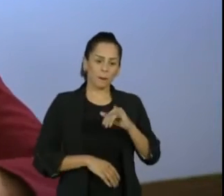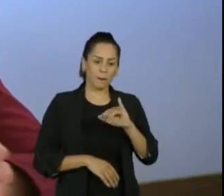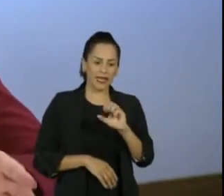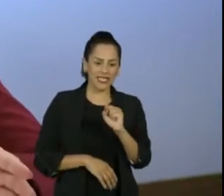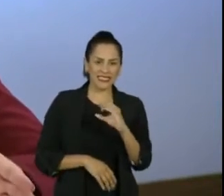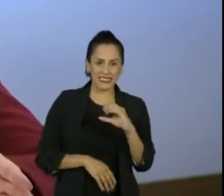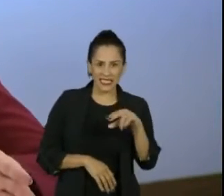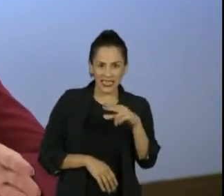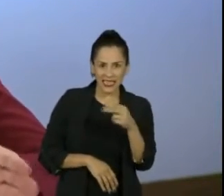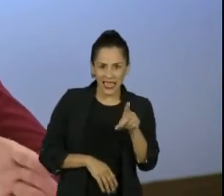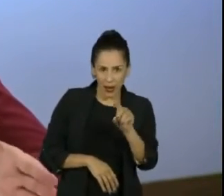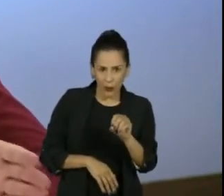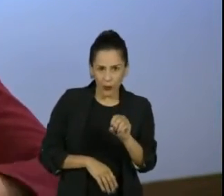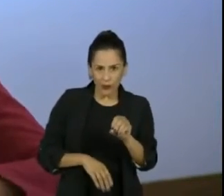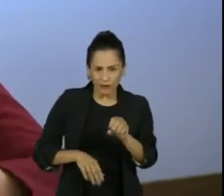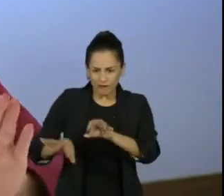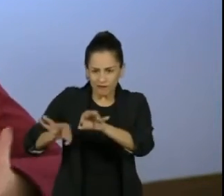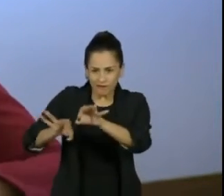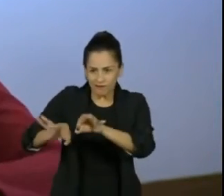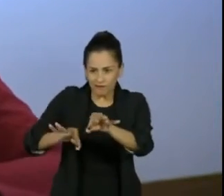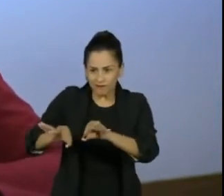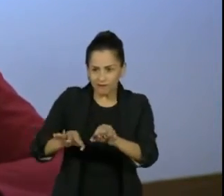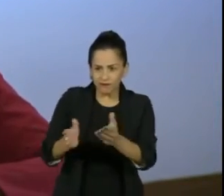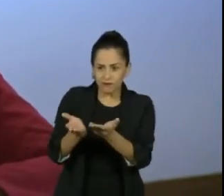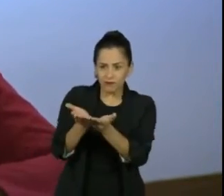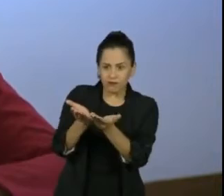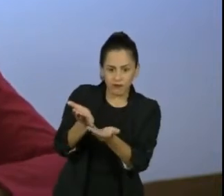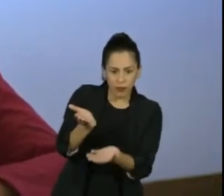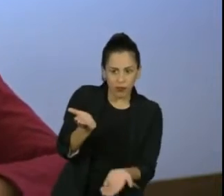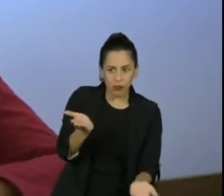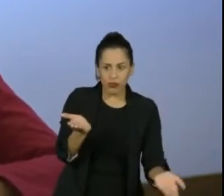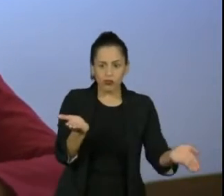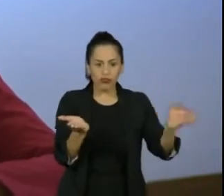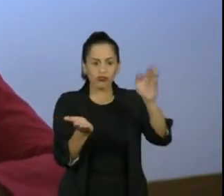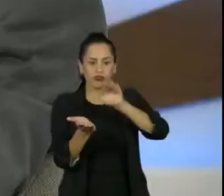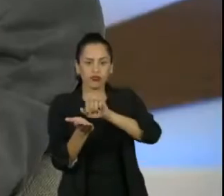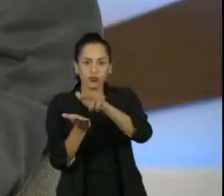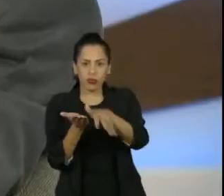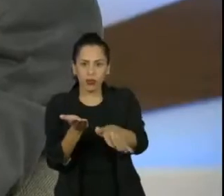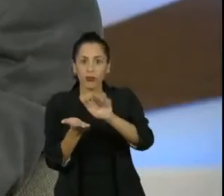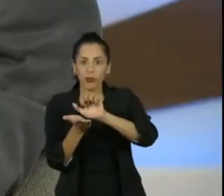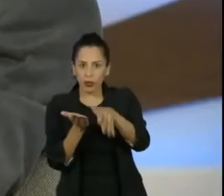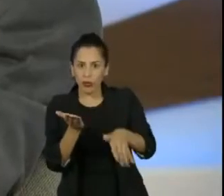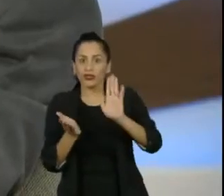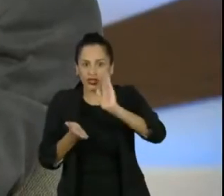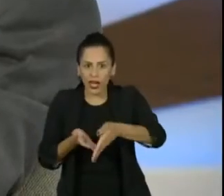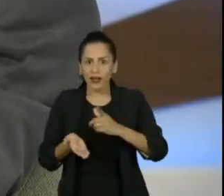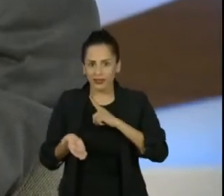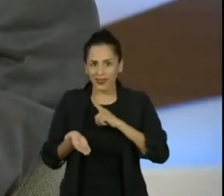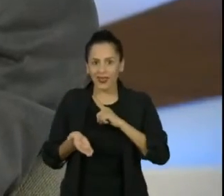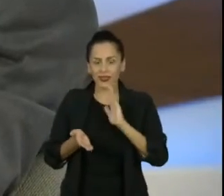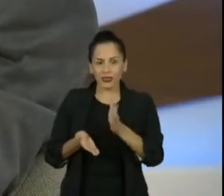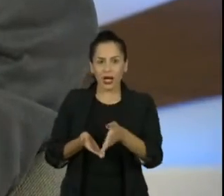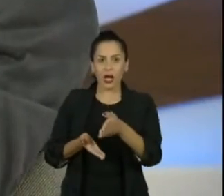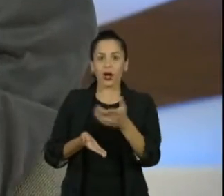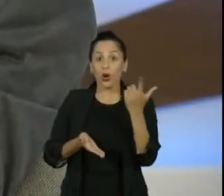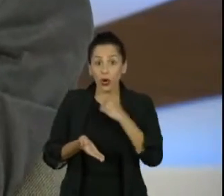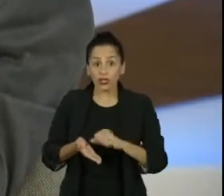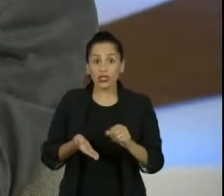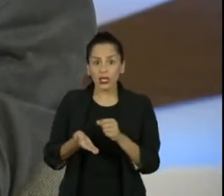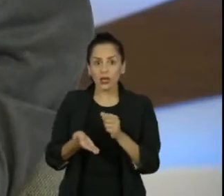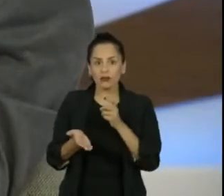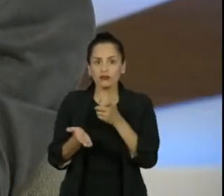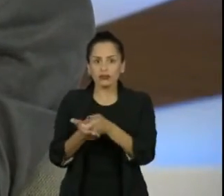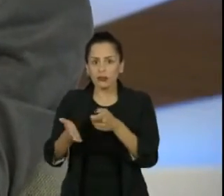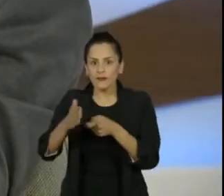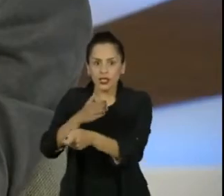Mas quando dentro desses 4 anos isso vai estar resolvido em Belo Horizonte? 4 anos, não. Mas o senhor tem mais 4 anos? Pois é, são 8